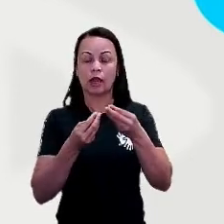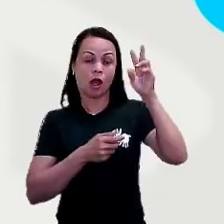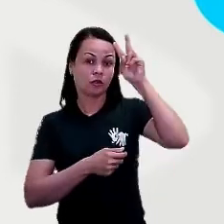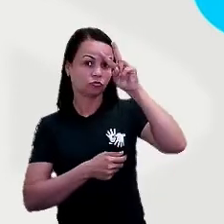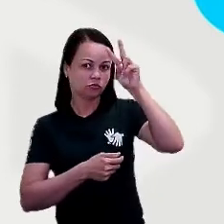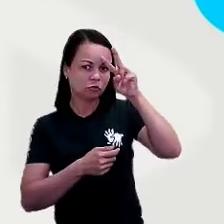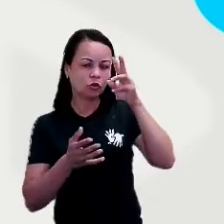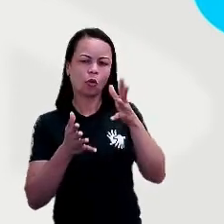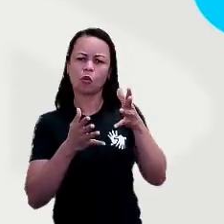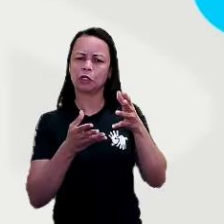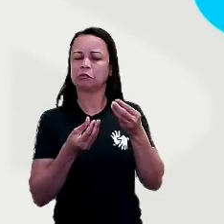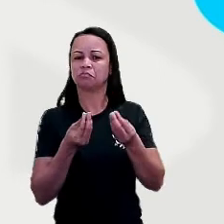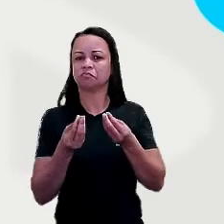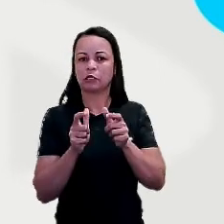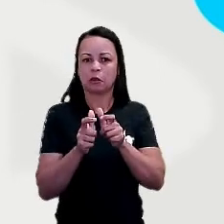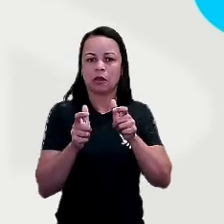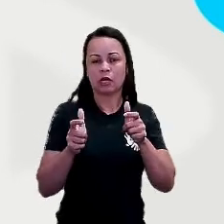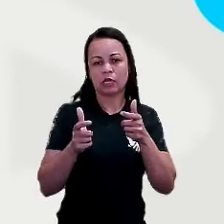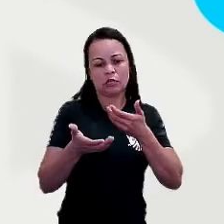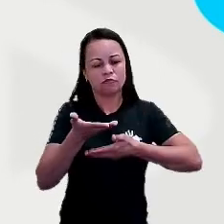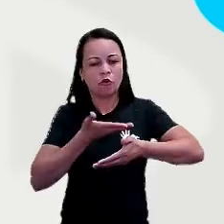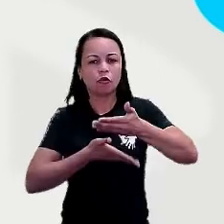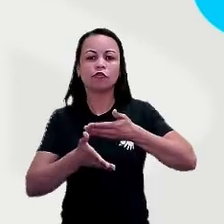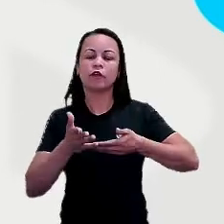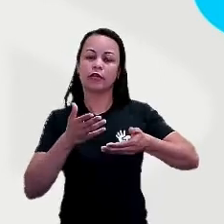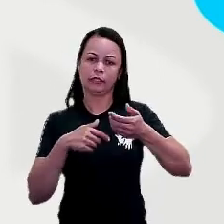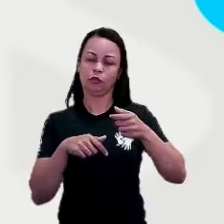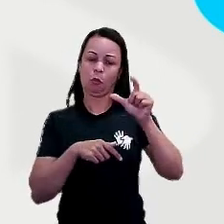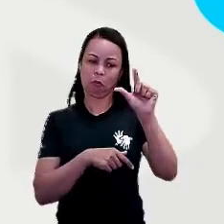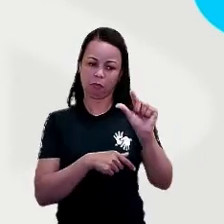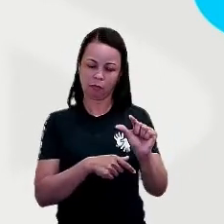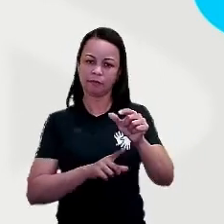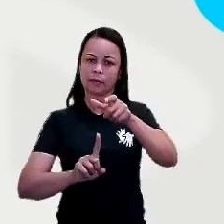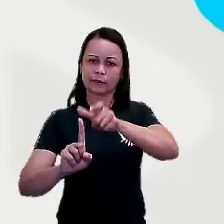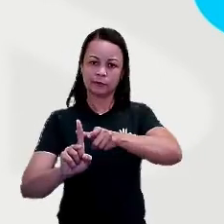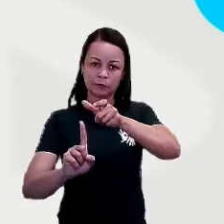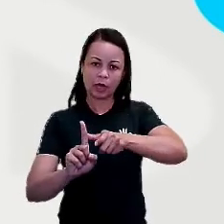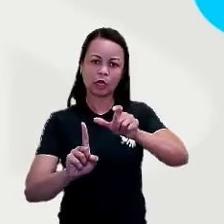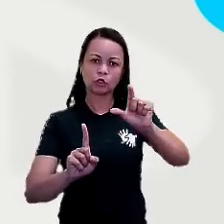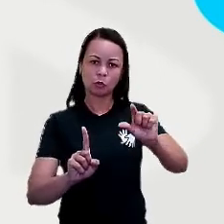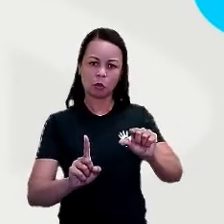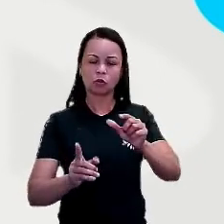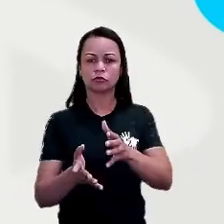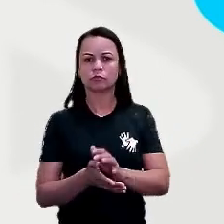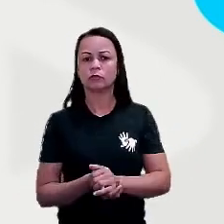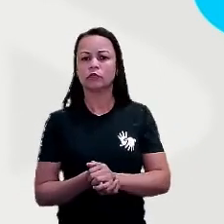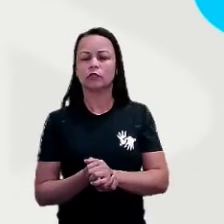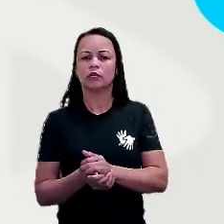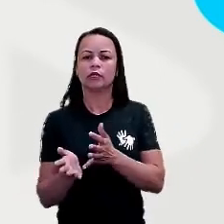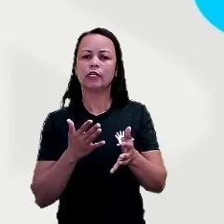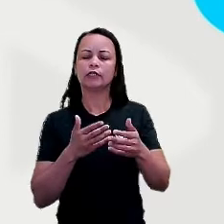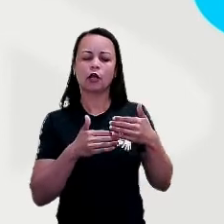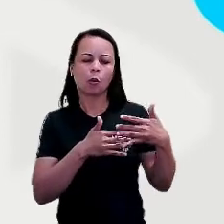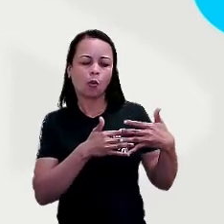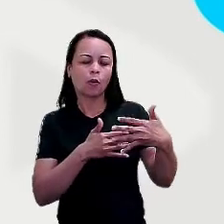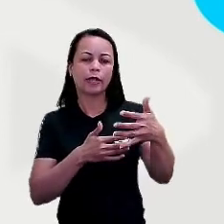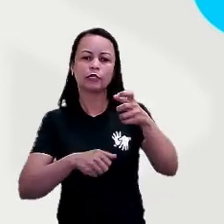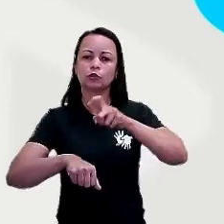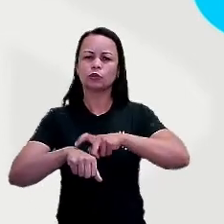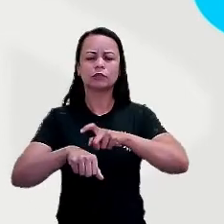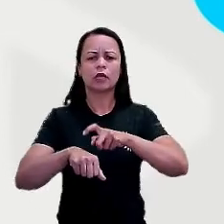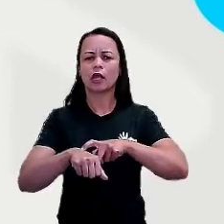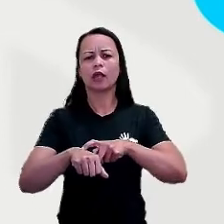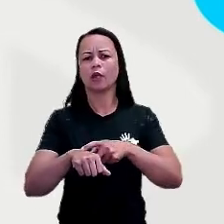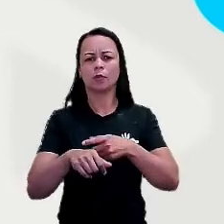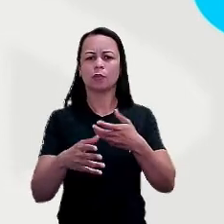grande complexidade, envolvendo um número relativamente pequeno de personagens e decorrendo num tempo também não